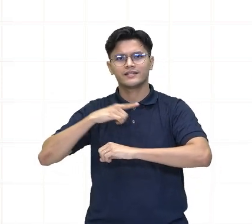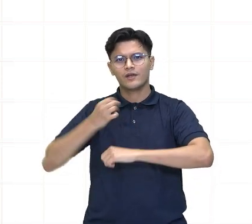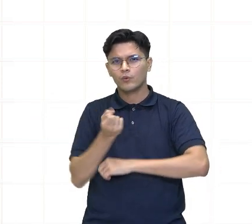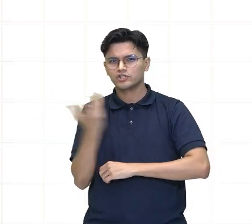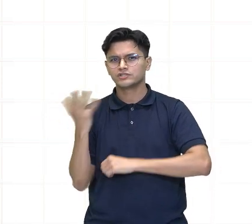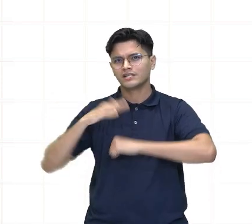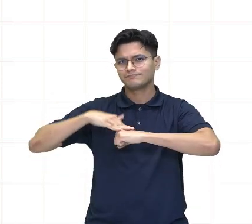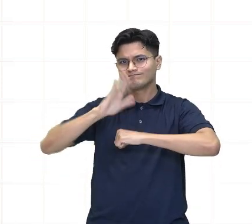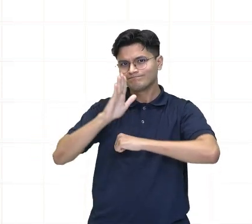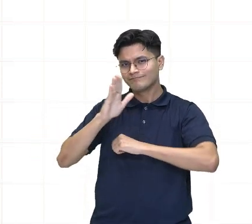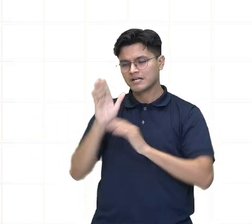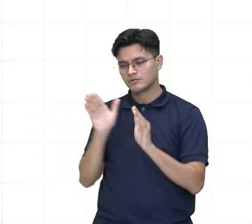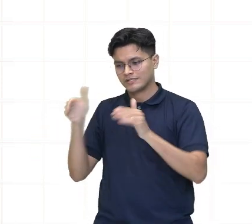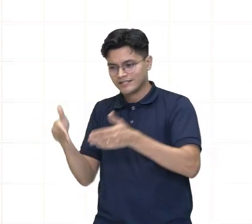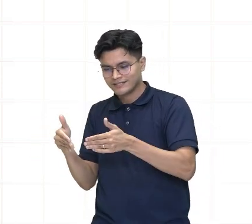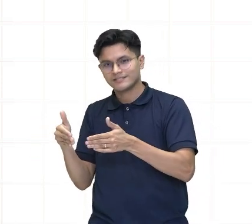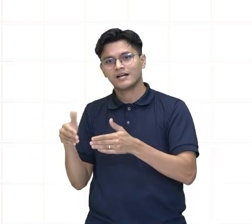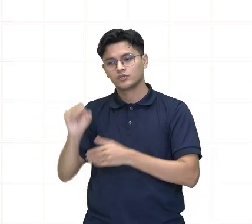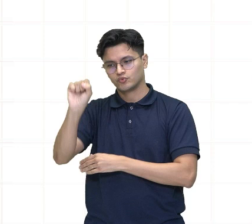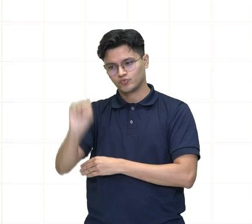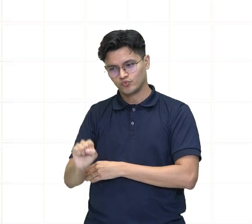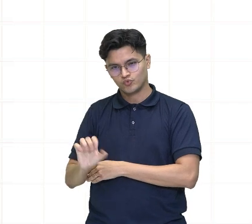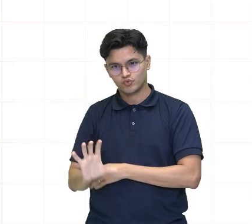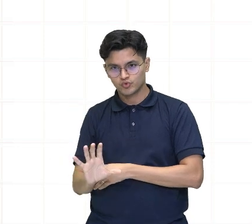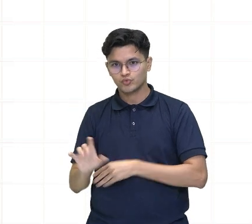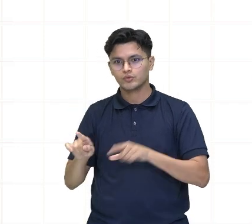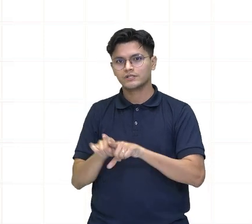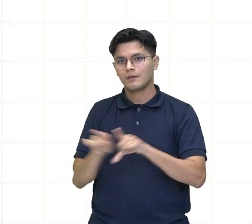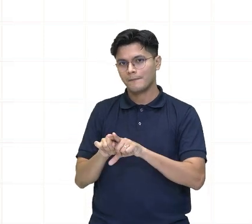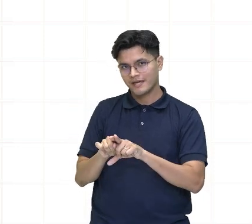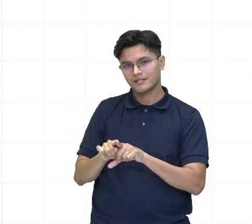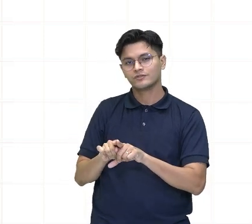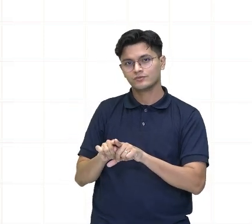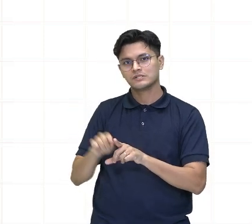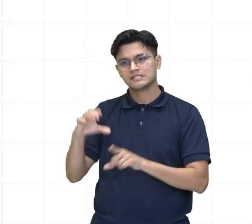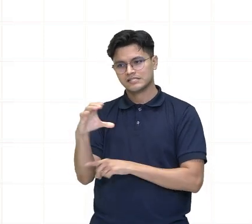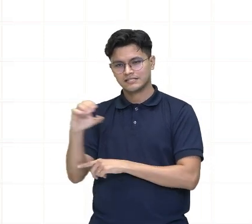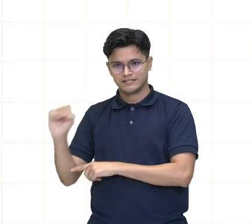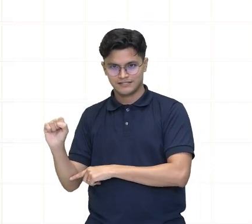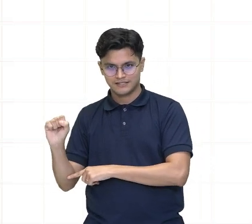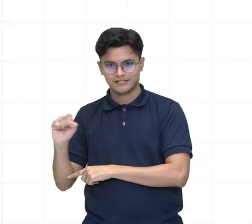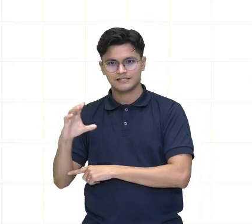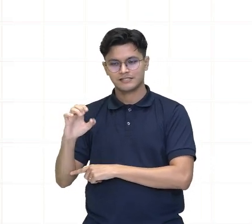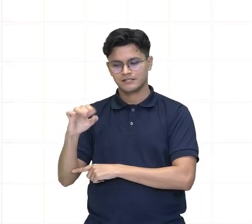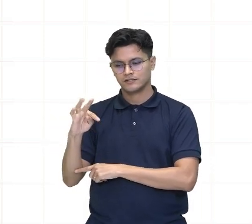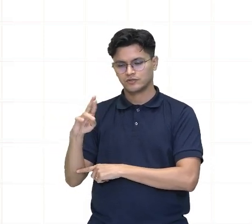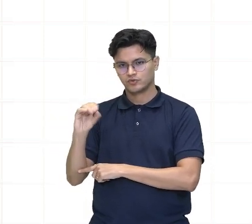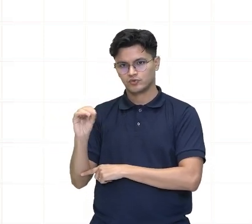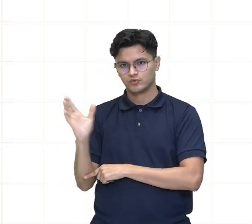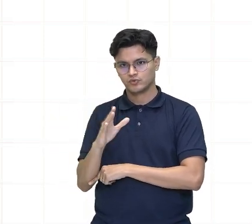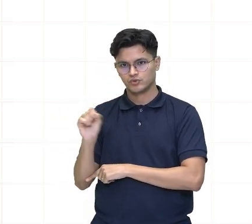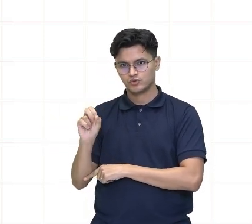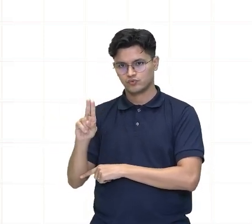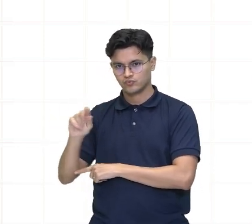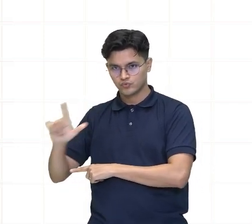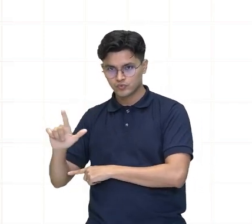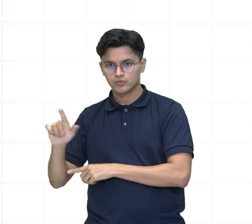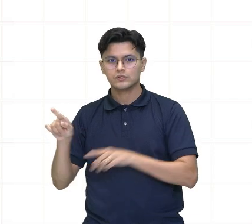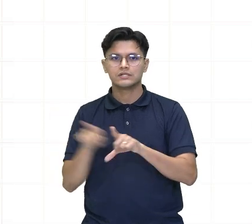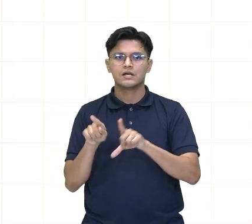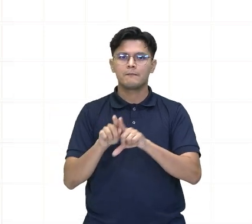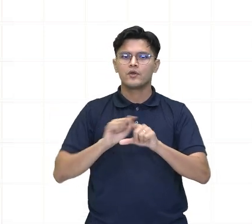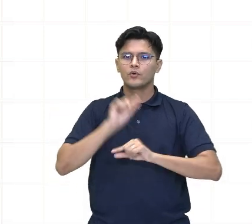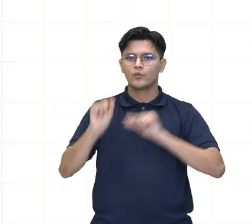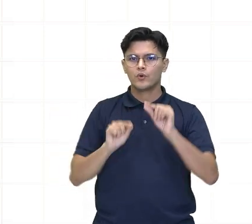na região centro-sul. Além disso, os mapas também eles vão mostrar para a gente a densidade de rede de transporte no país,